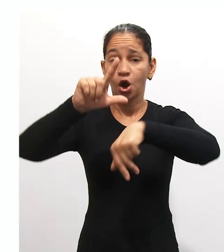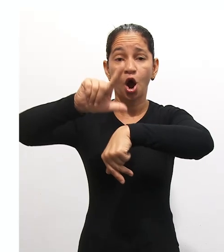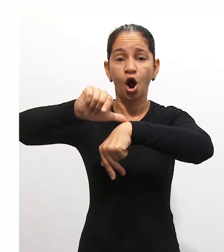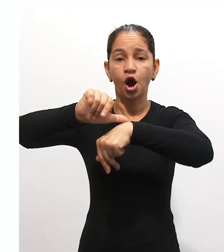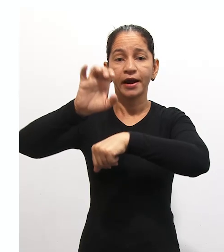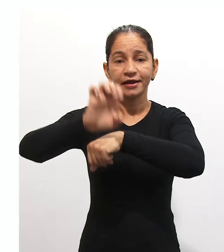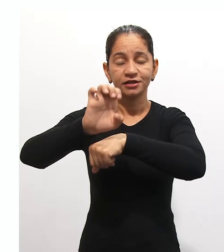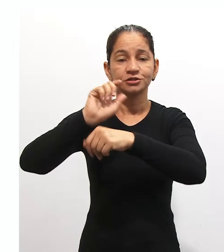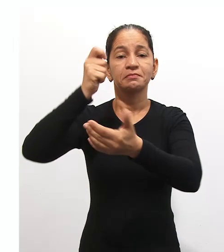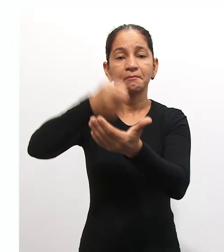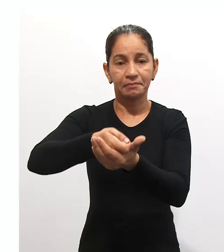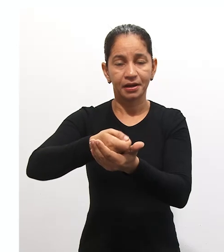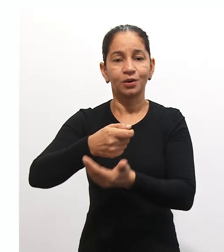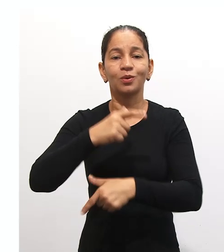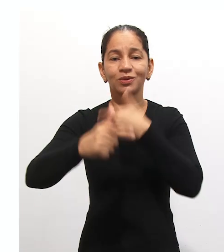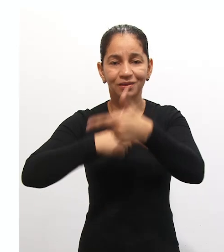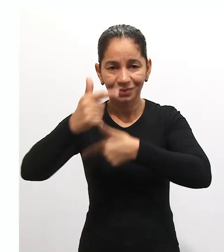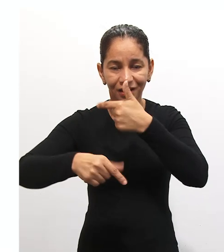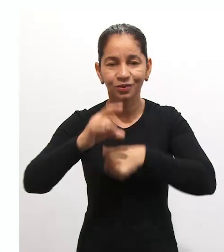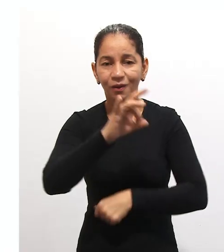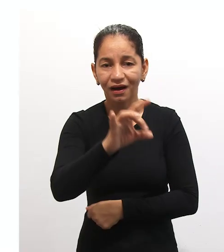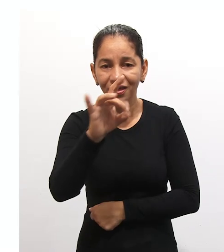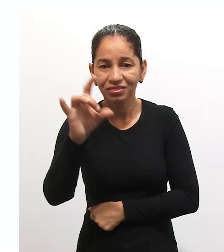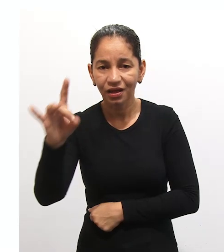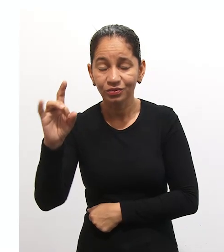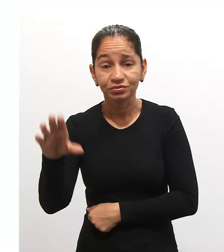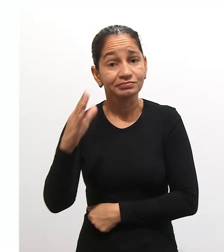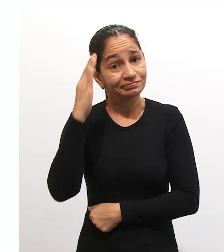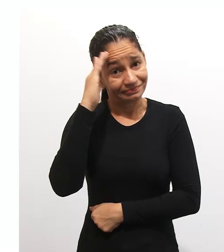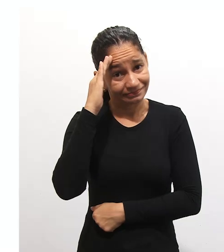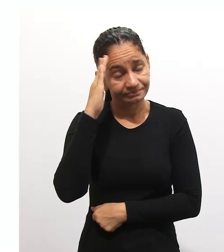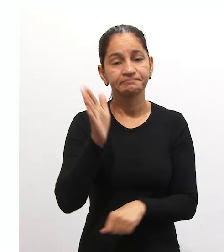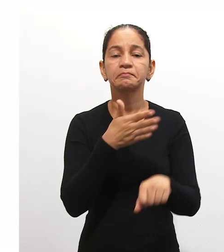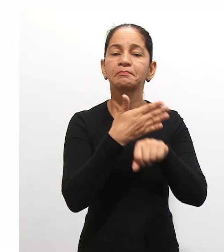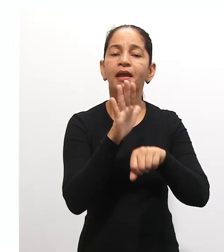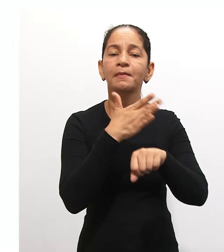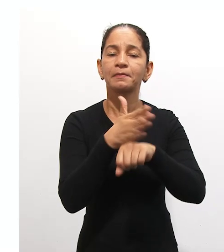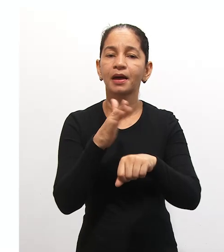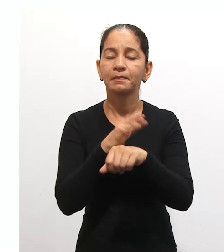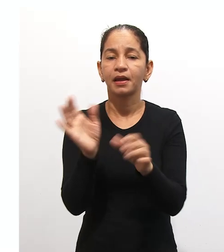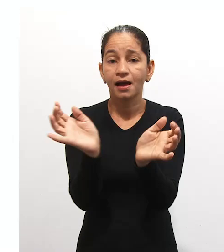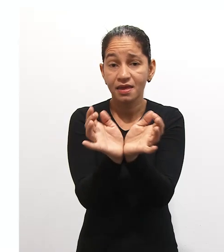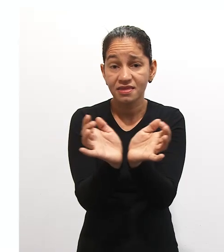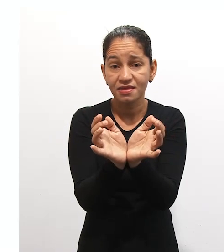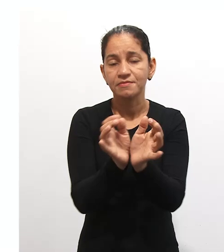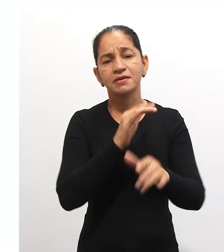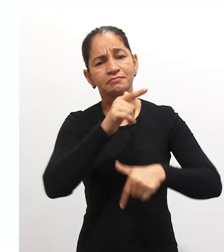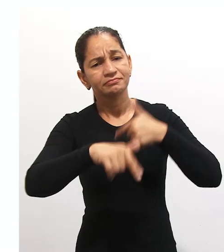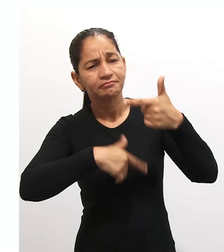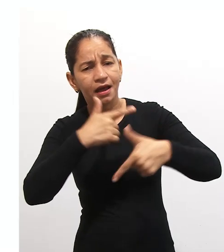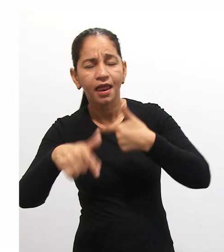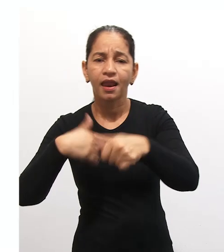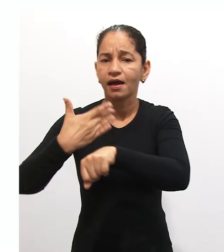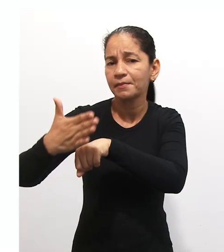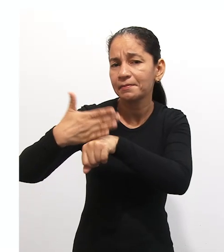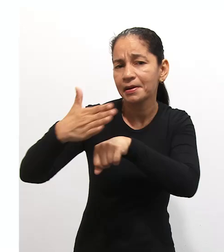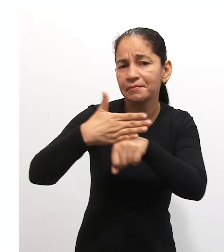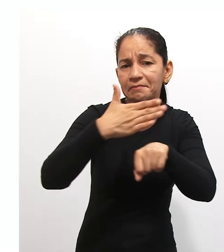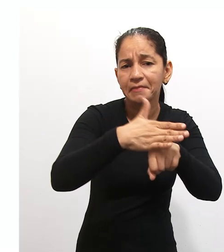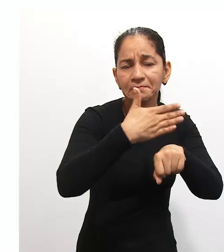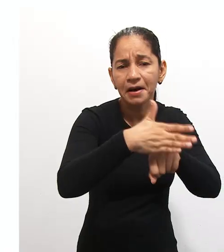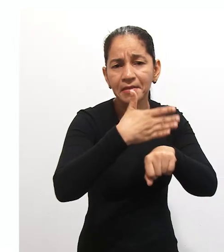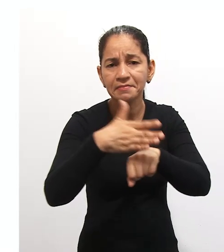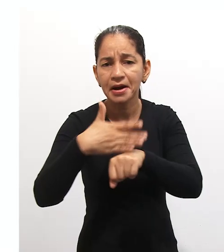na produção. Então, com esse diagnóstico, o gestor treinou a equipe para evitar essas perdas, correto,